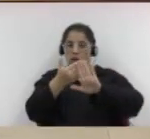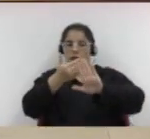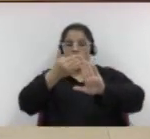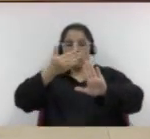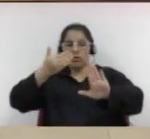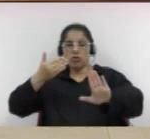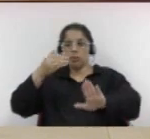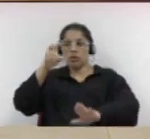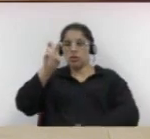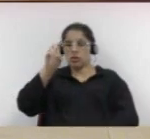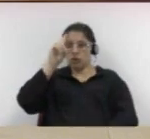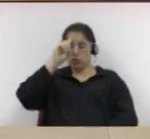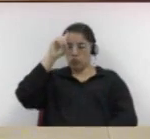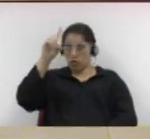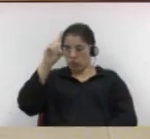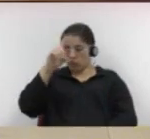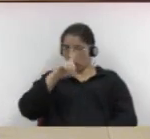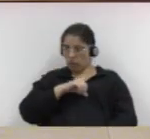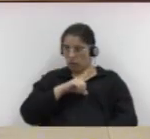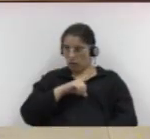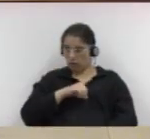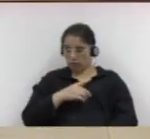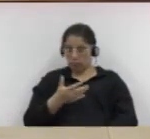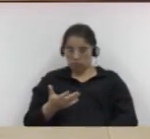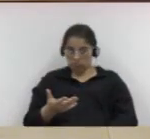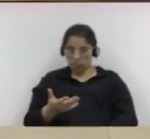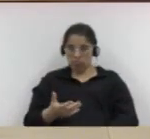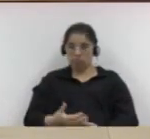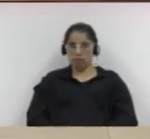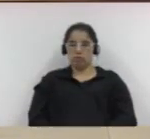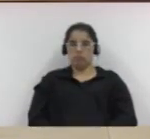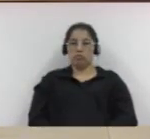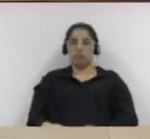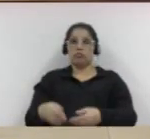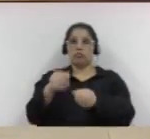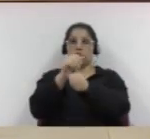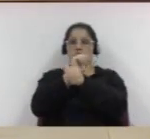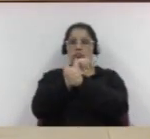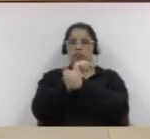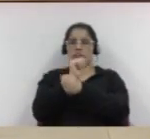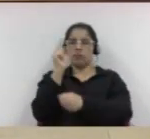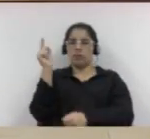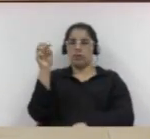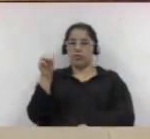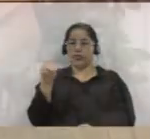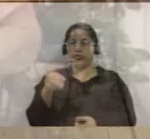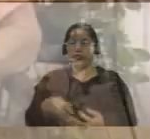vereador André Henrique da Silva? Os trabalhos estão suspensos por 1 minuto.